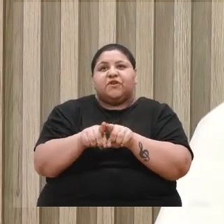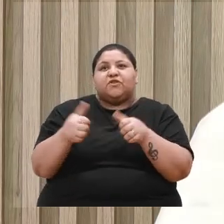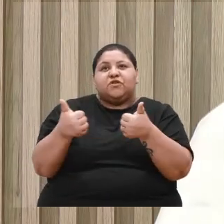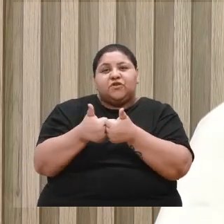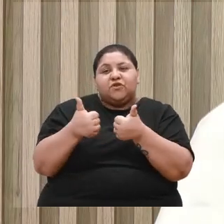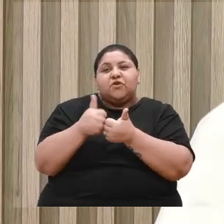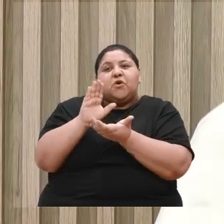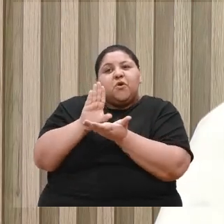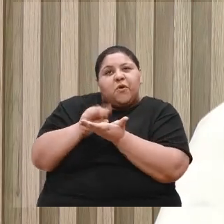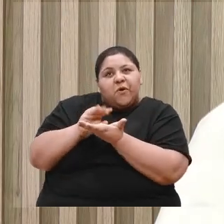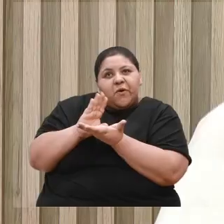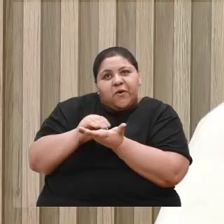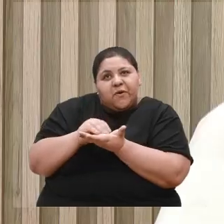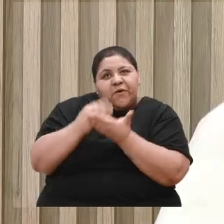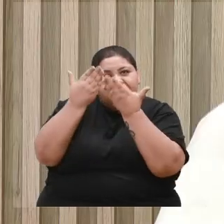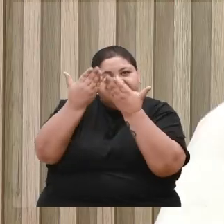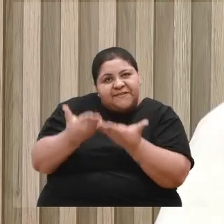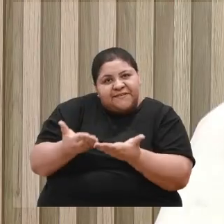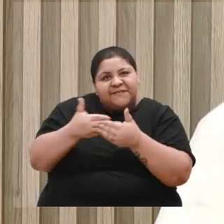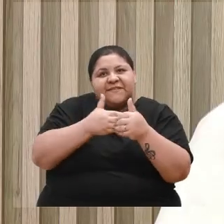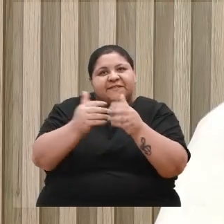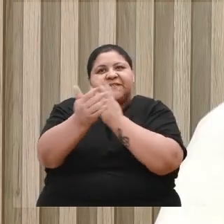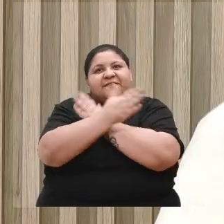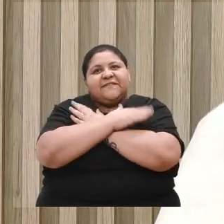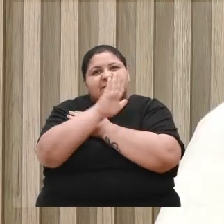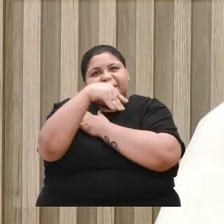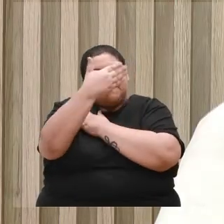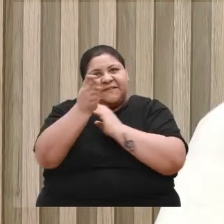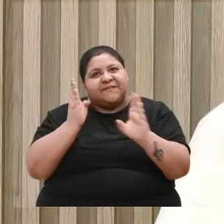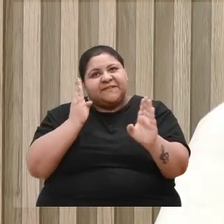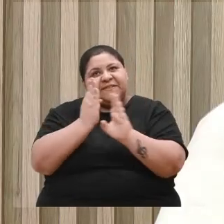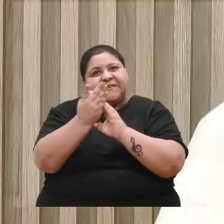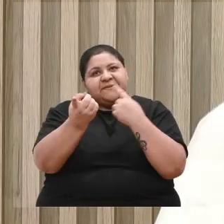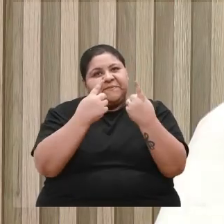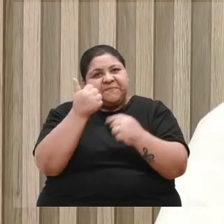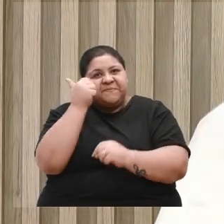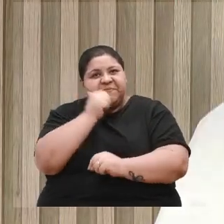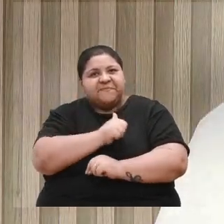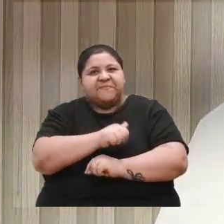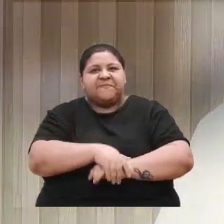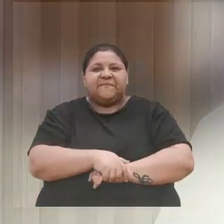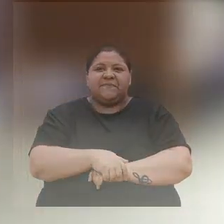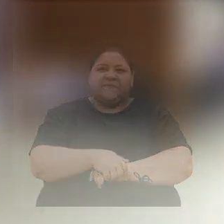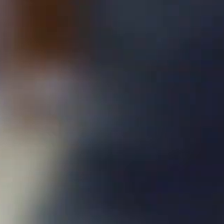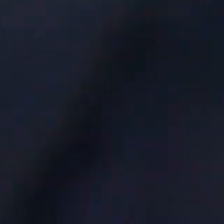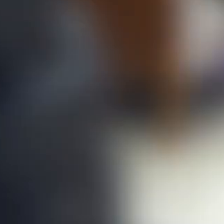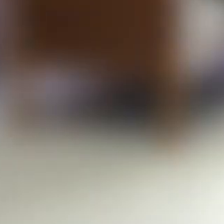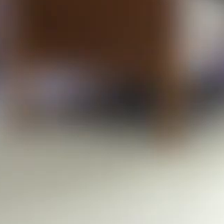que ficaram aqui nos gravando. E essa companhia. Um abraço e até um próximo Entre Elas.